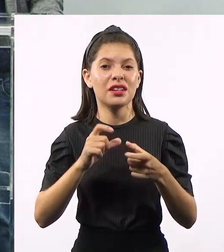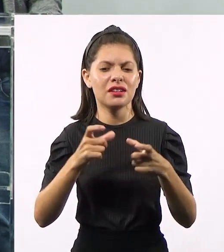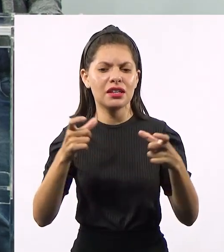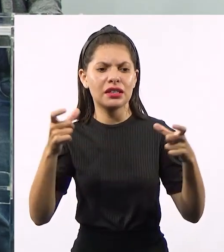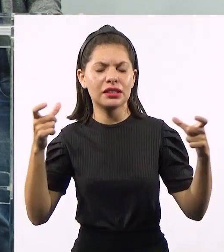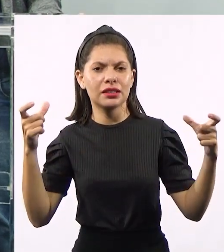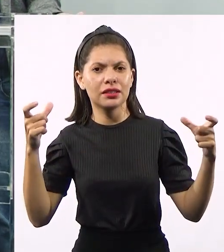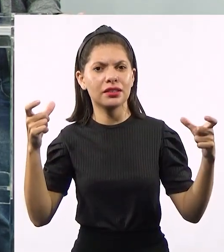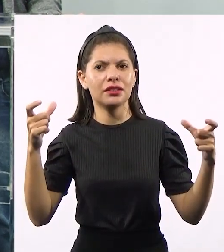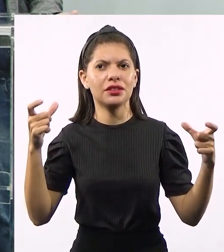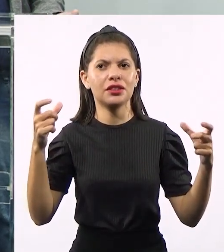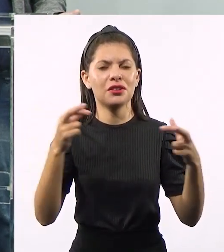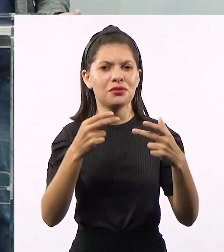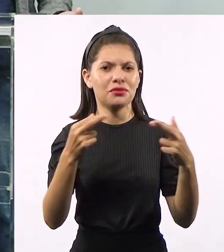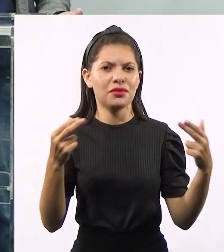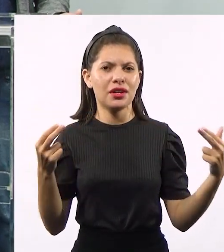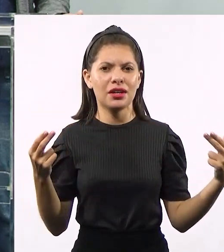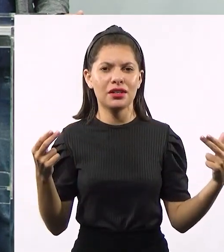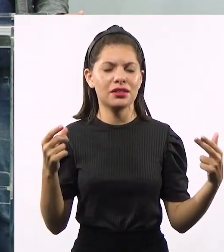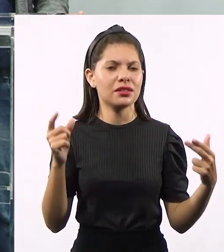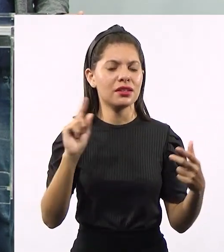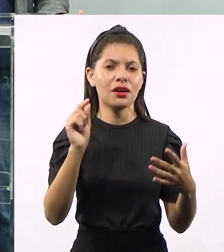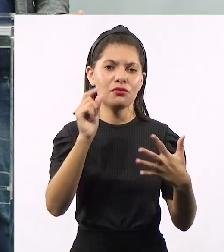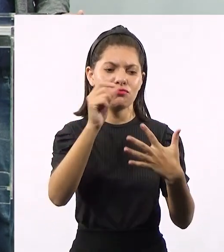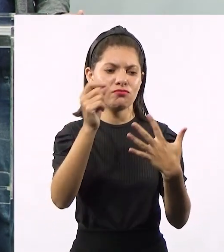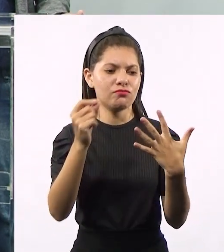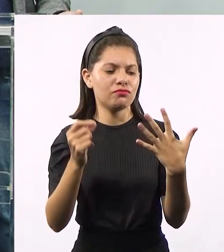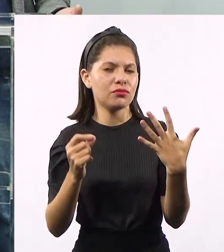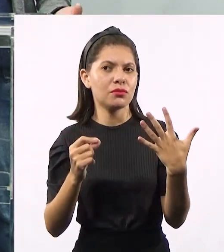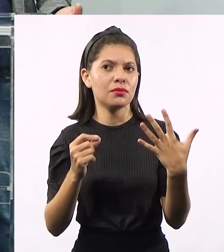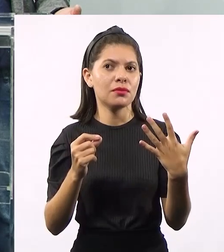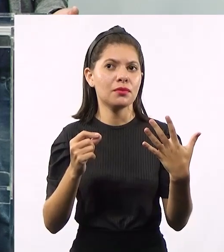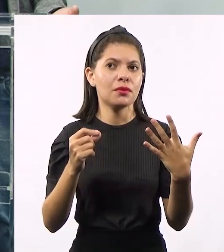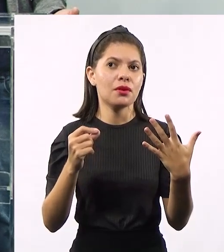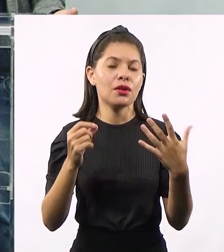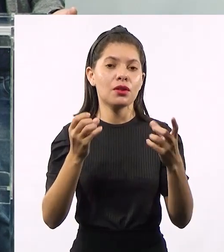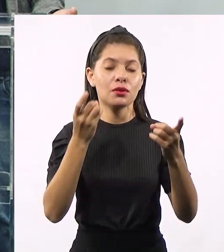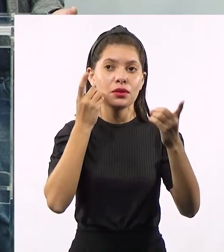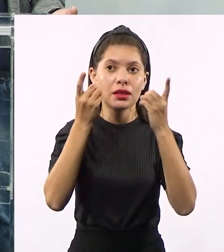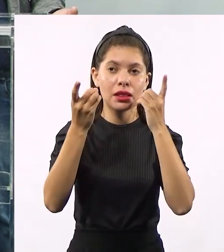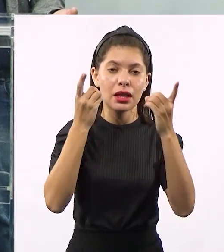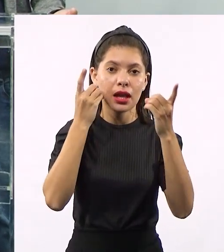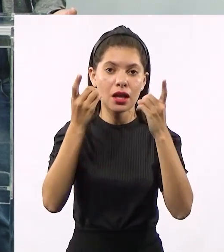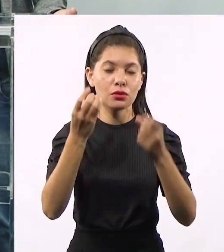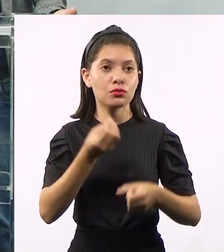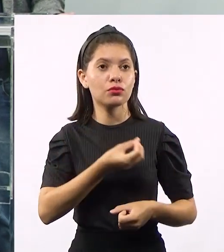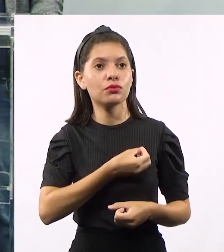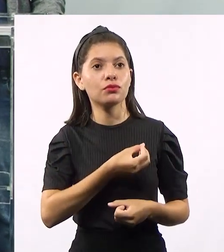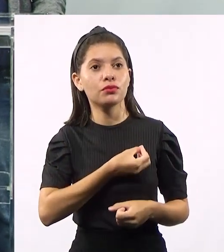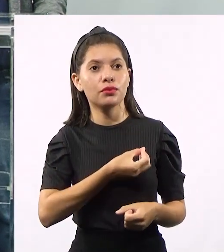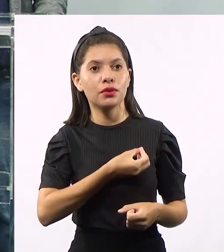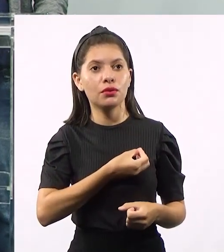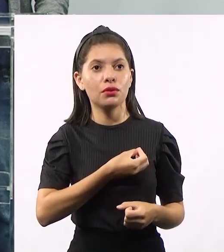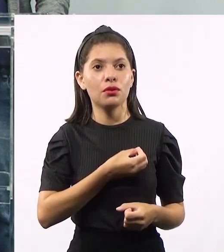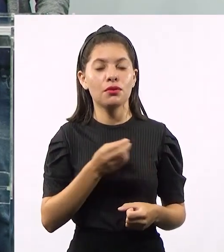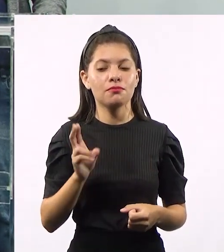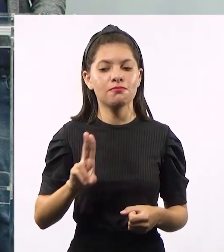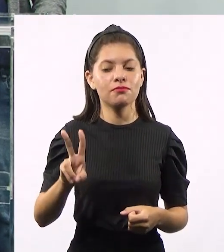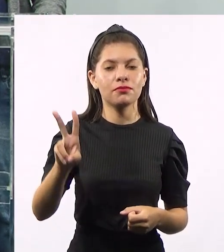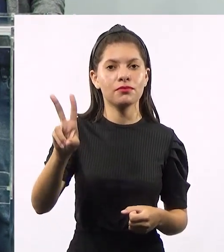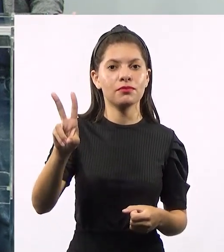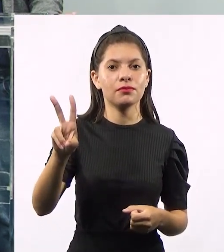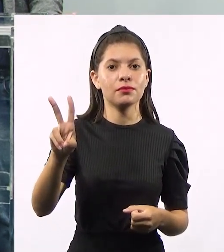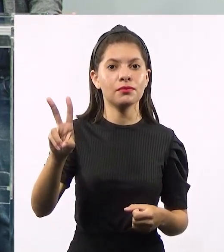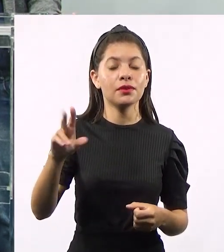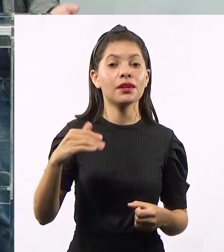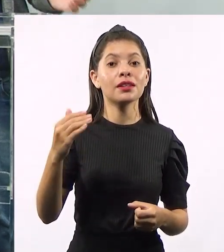alternativas. Automaticamente, ele vai inserir um dado quantitativo, um valor, e eu vou poder depois trabalhar isso de forma estatística.